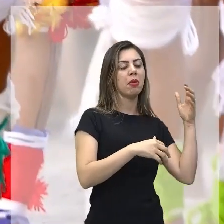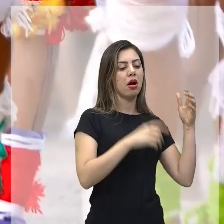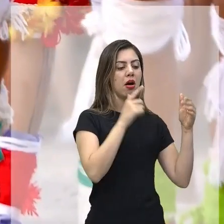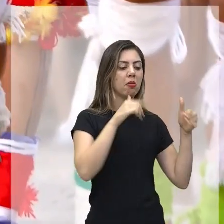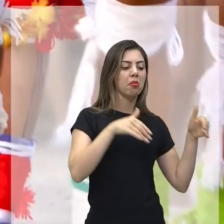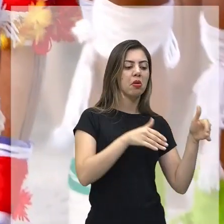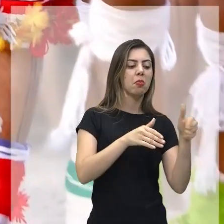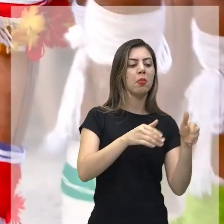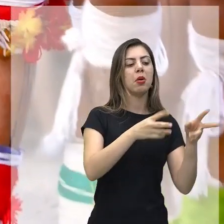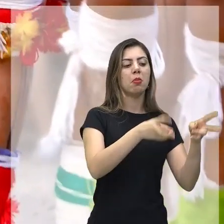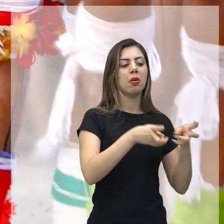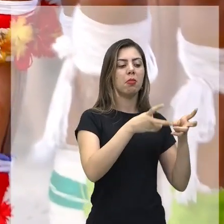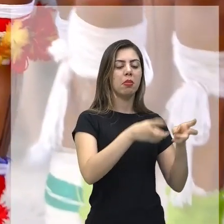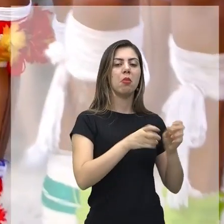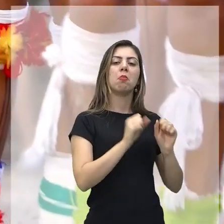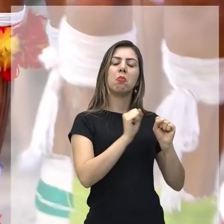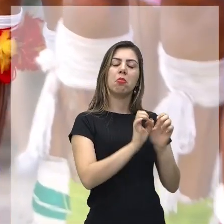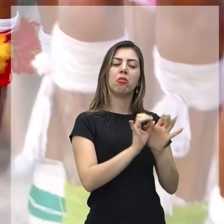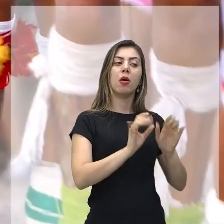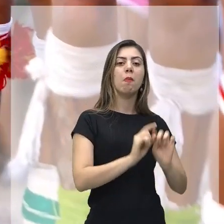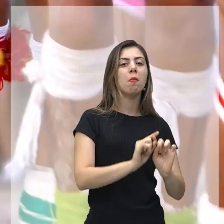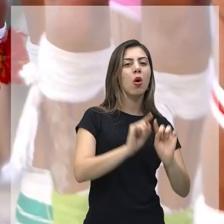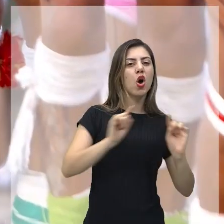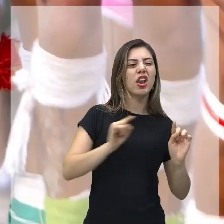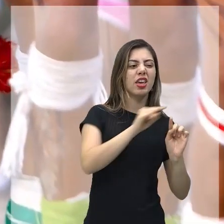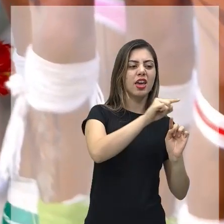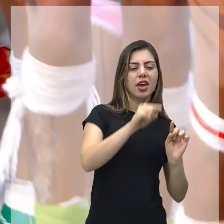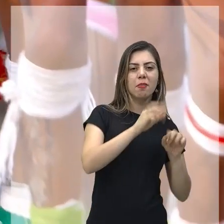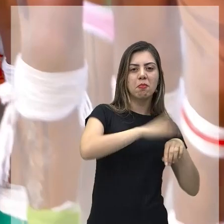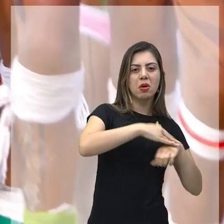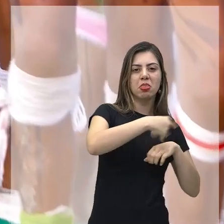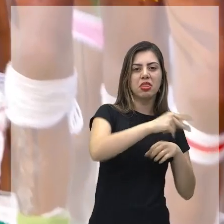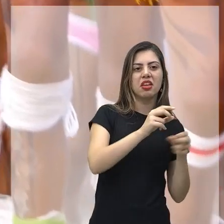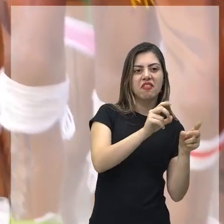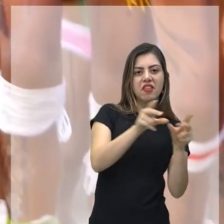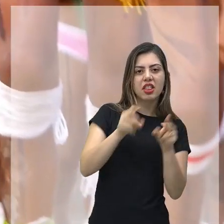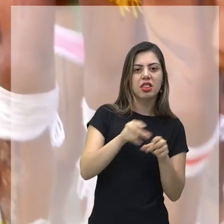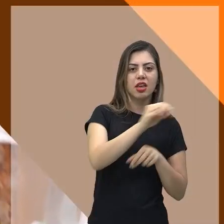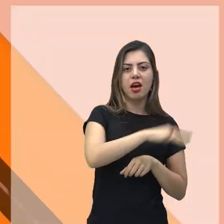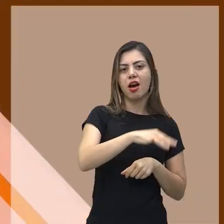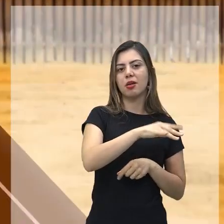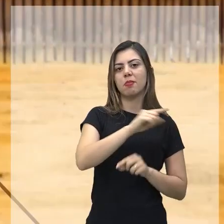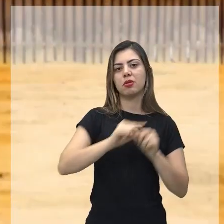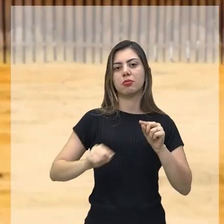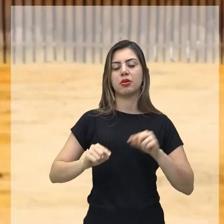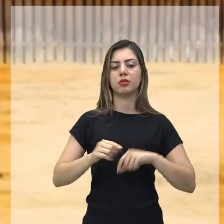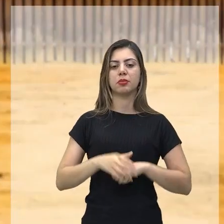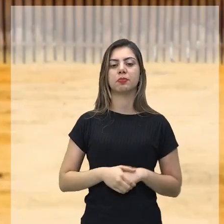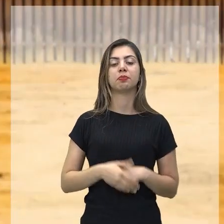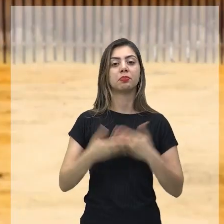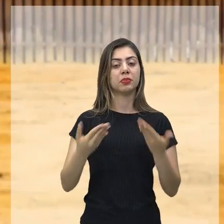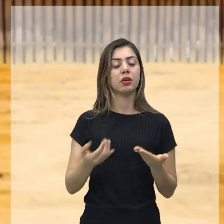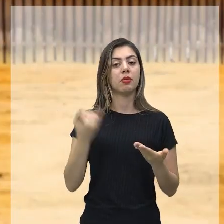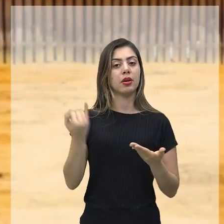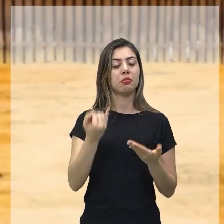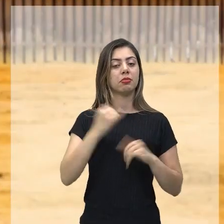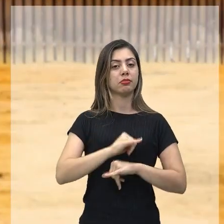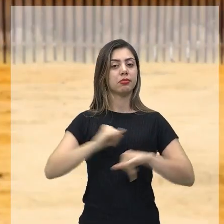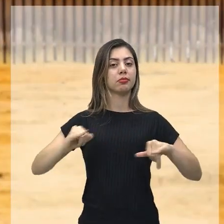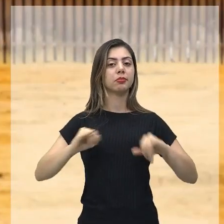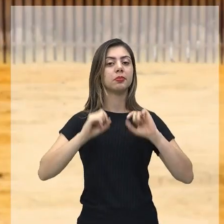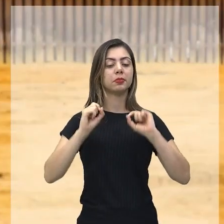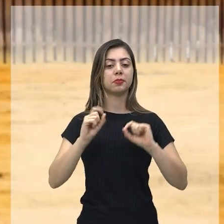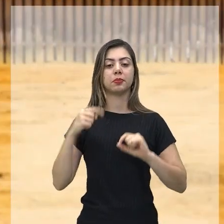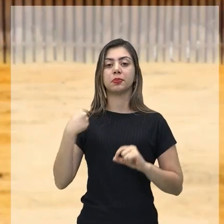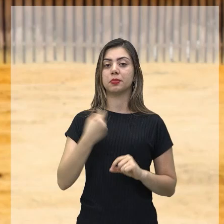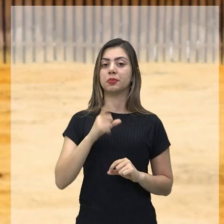natureza, mas eles não podem vender aquela terra. É importante ressaltar que